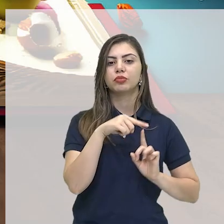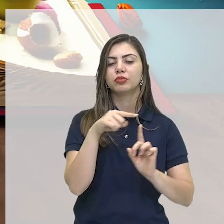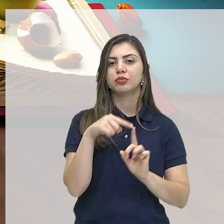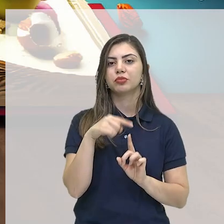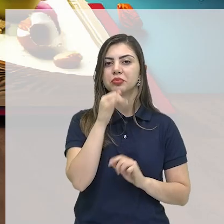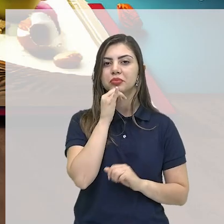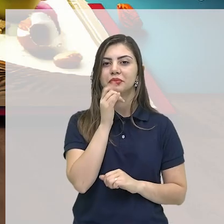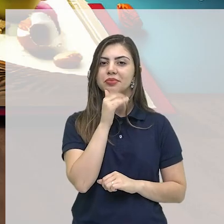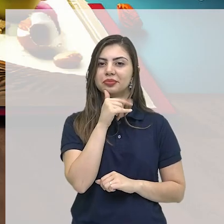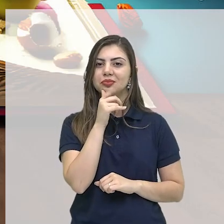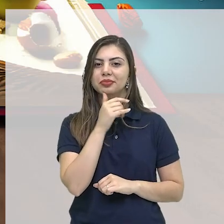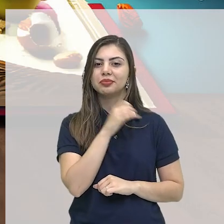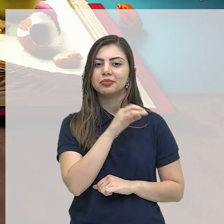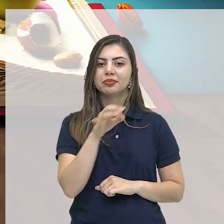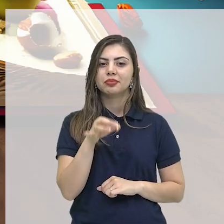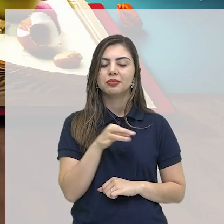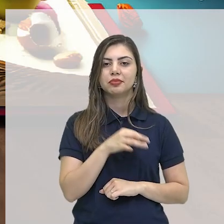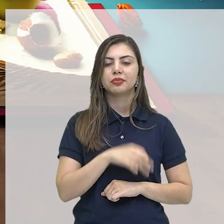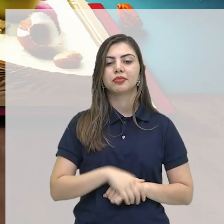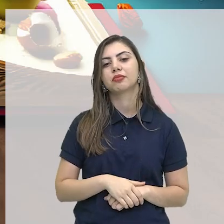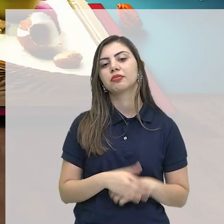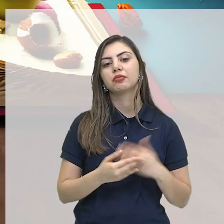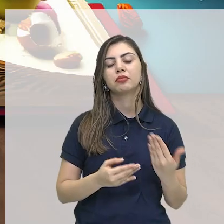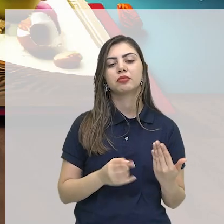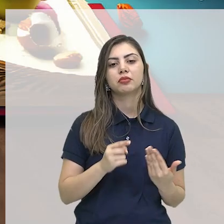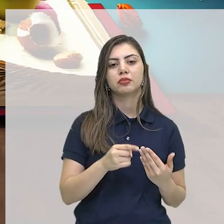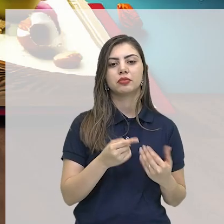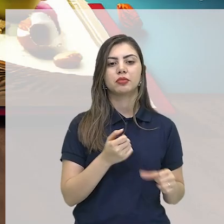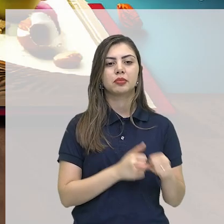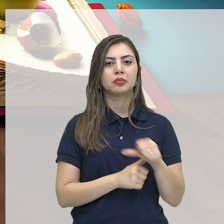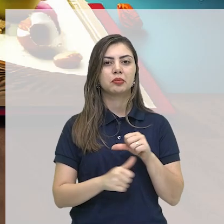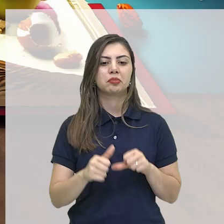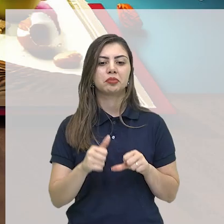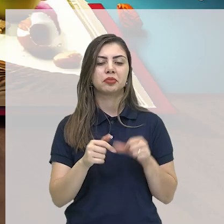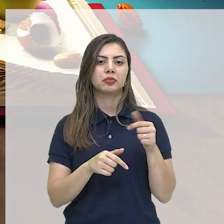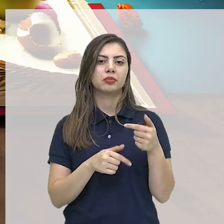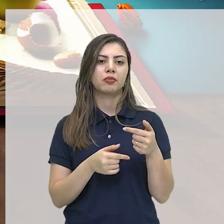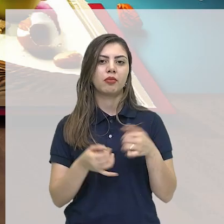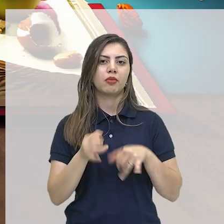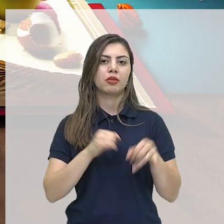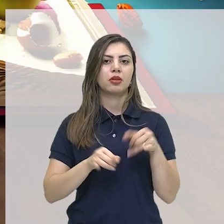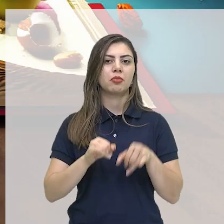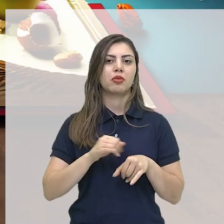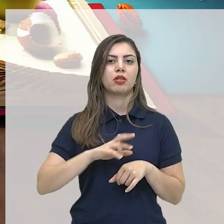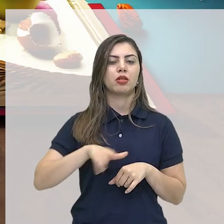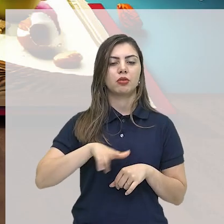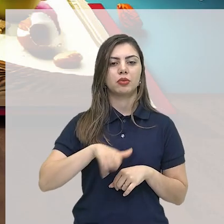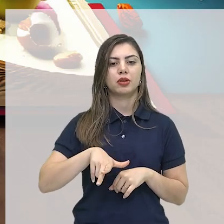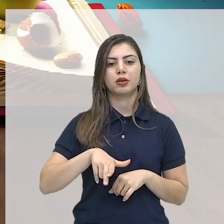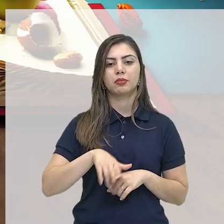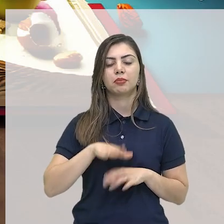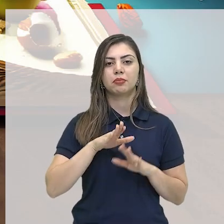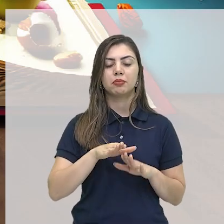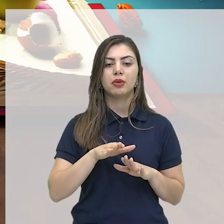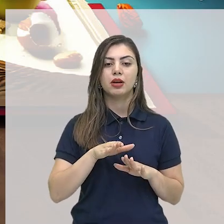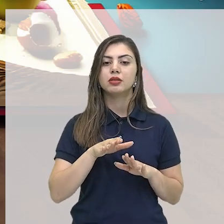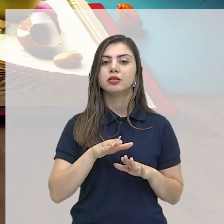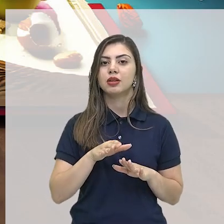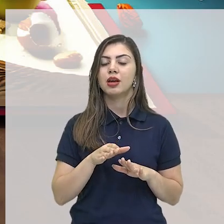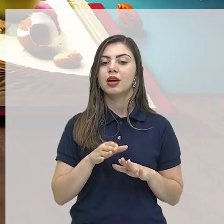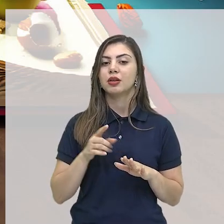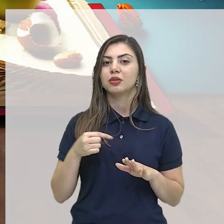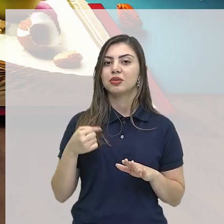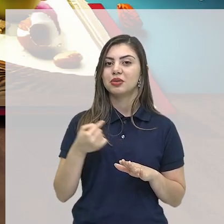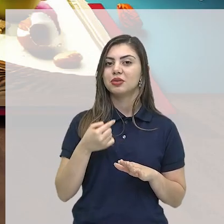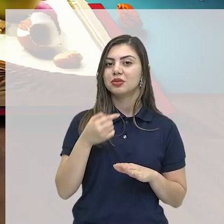objeto, né, daquela substância. Ela não muda a sua natureza química, por exemplo, tá bom? Mas, a exemplo do que a